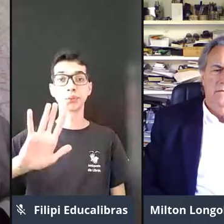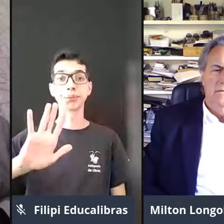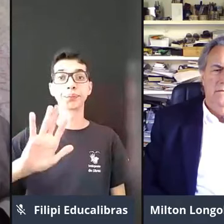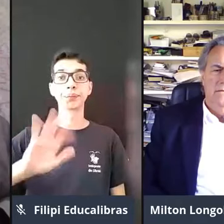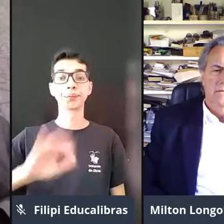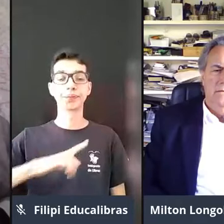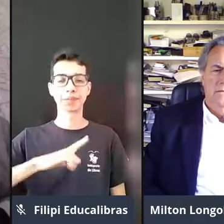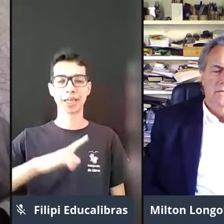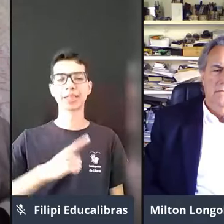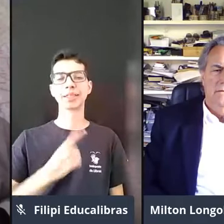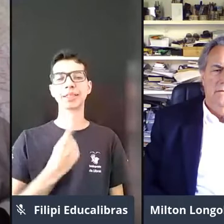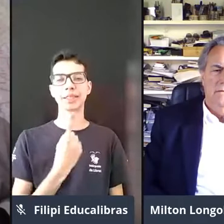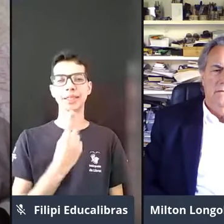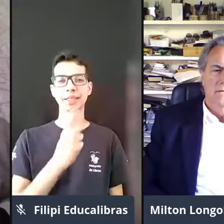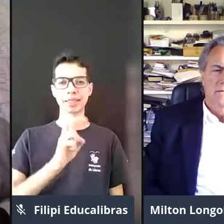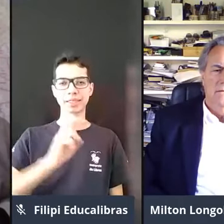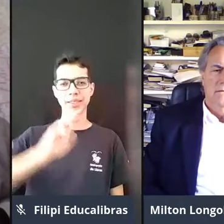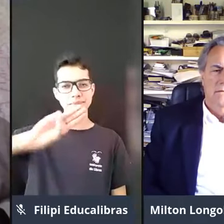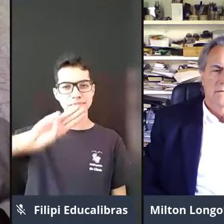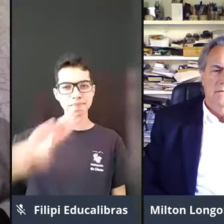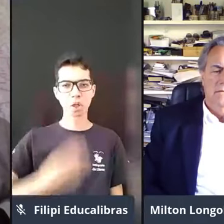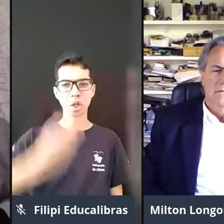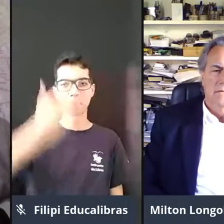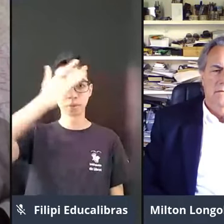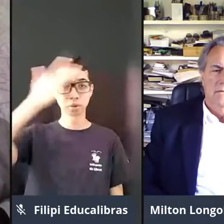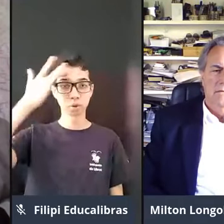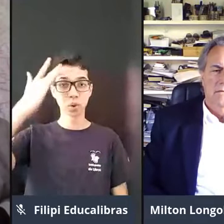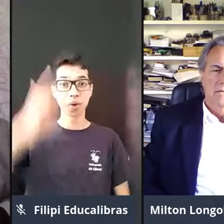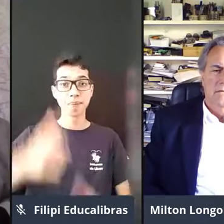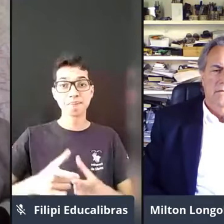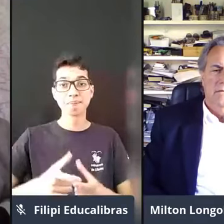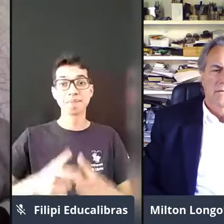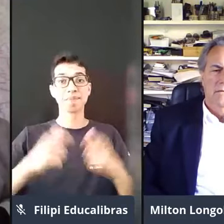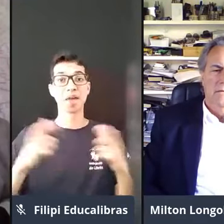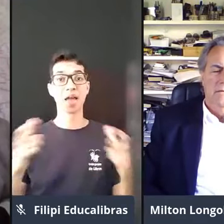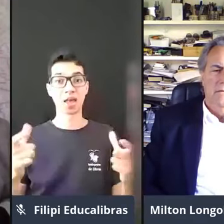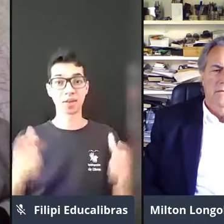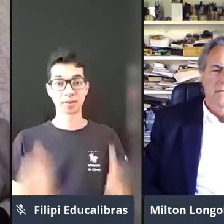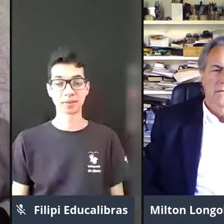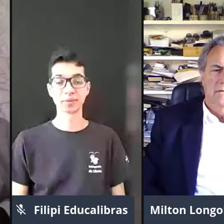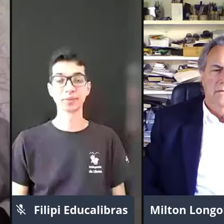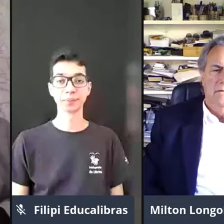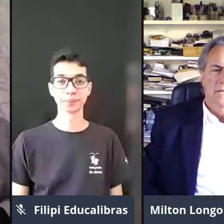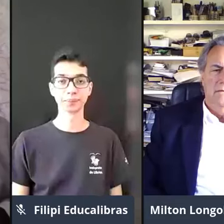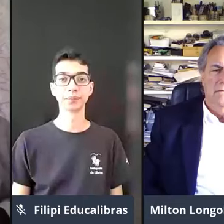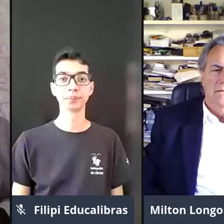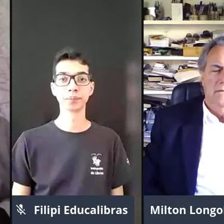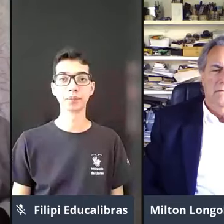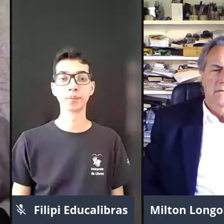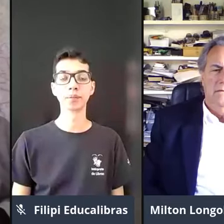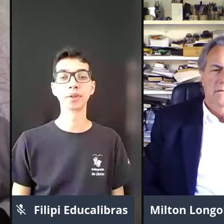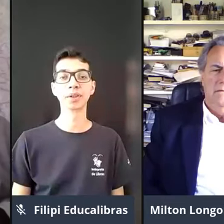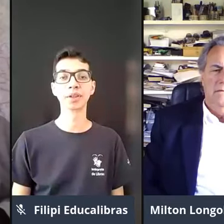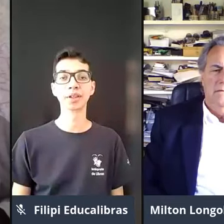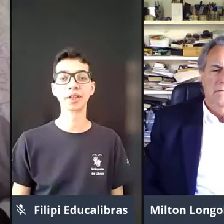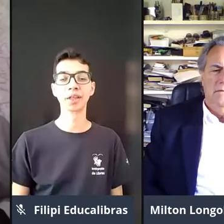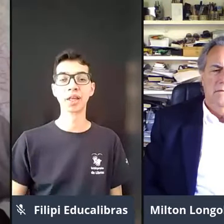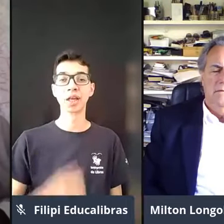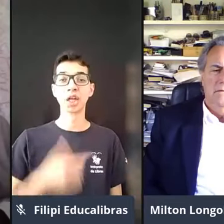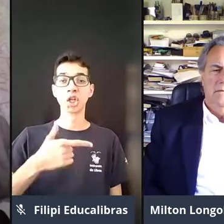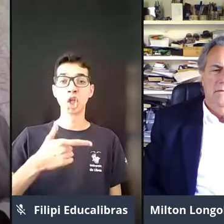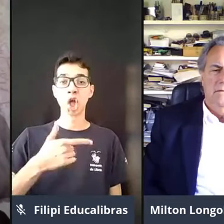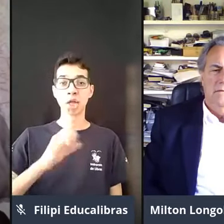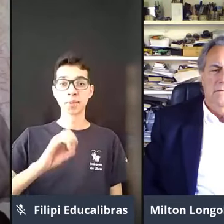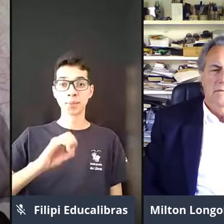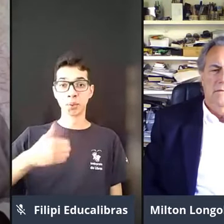milhões de pessoas. O Ibope fez uma barbeiragem grande. Em 2010, ele falou